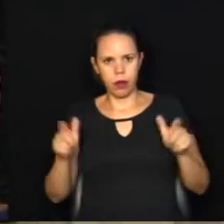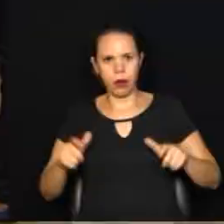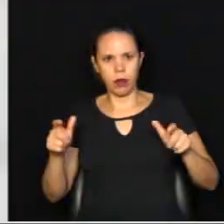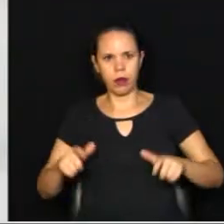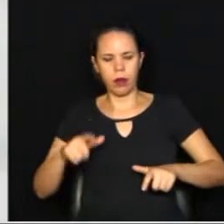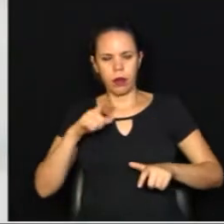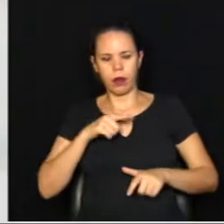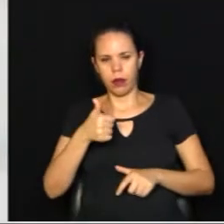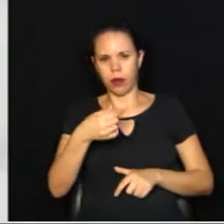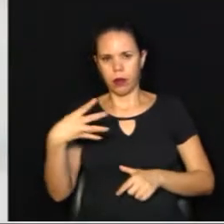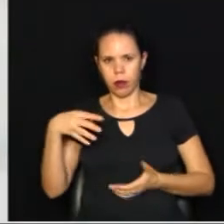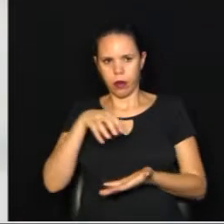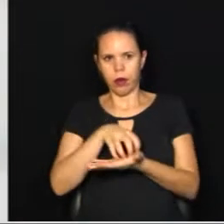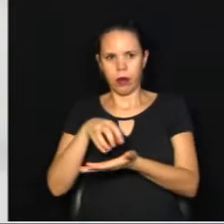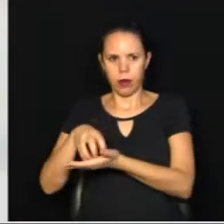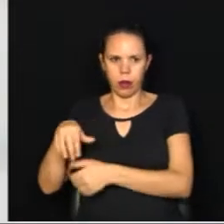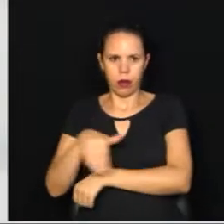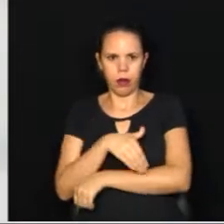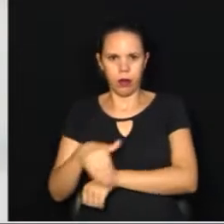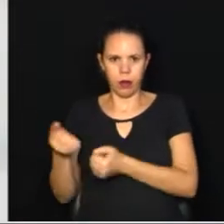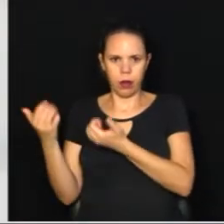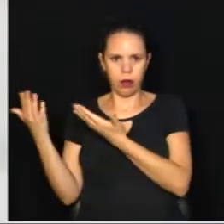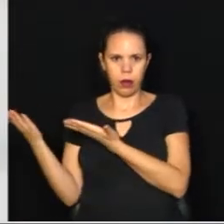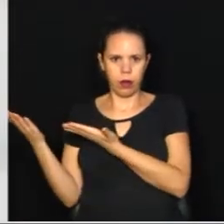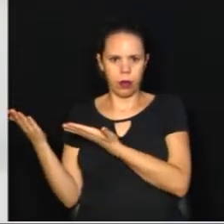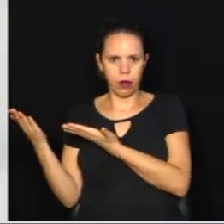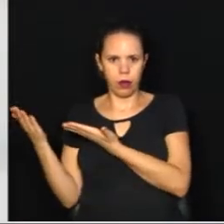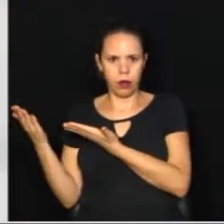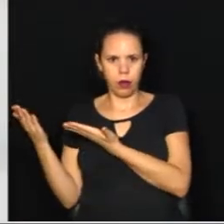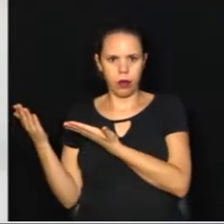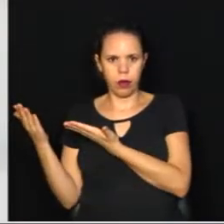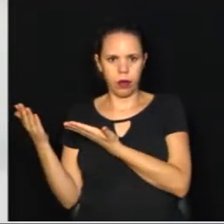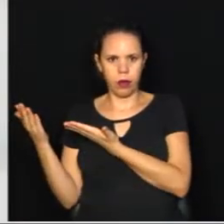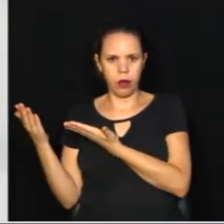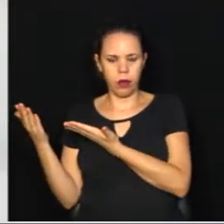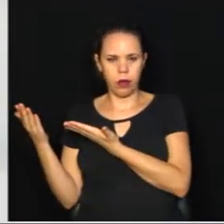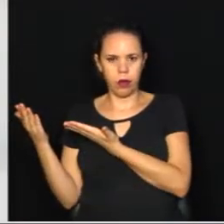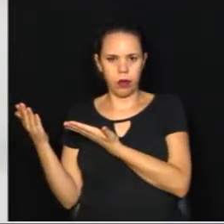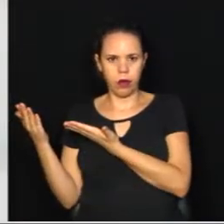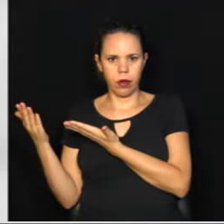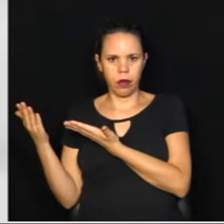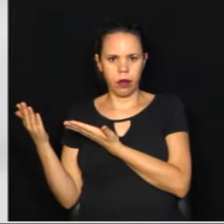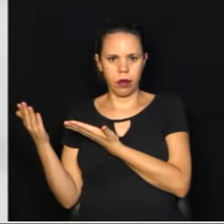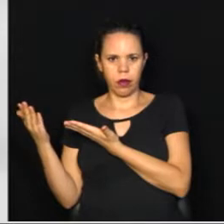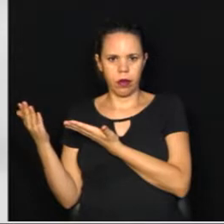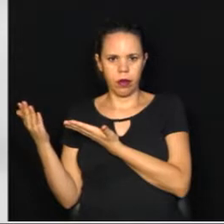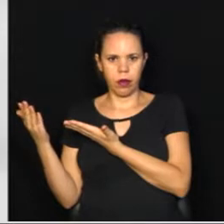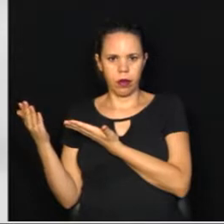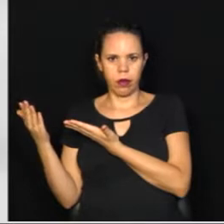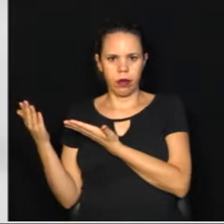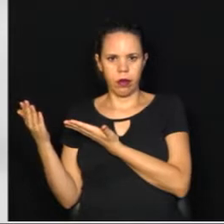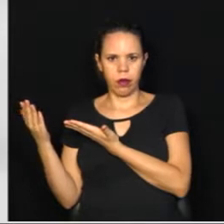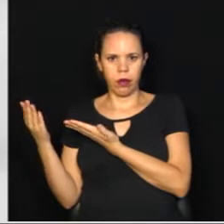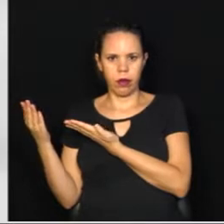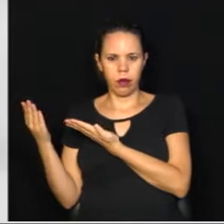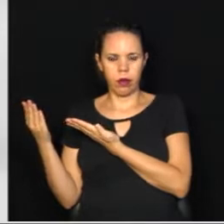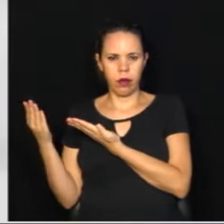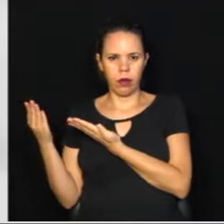do fluxo e da logística de atendimento, os hospitais como Mário Gatti e Ouro Verde não recebem